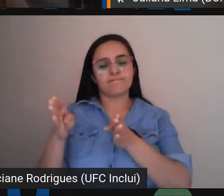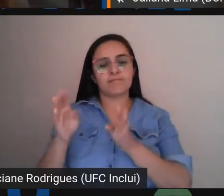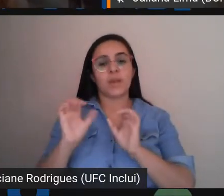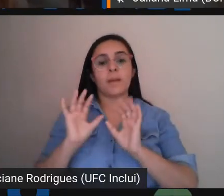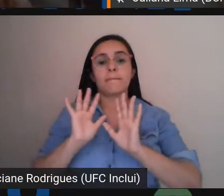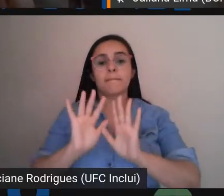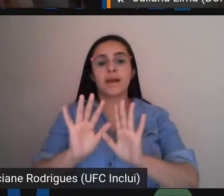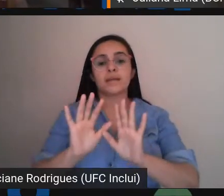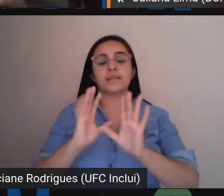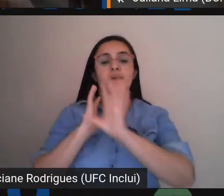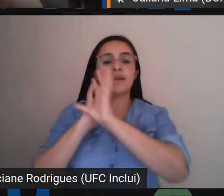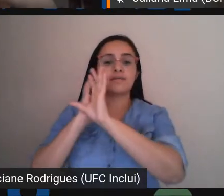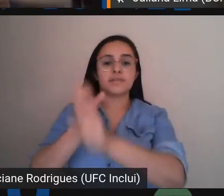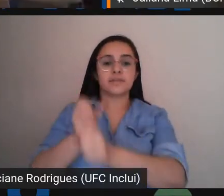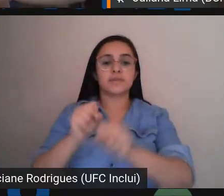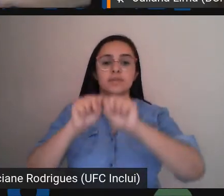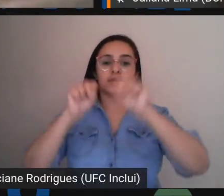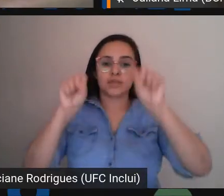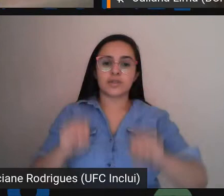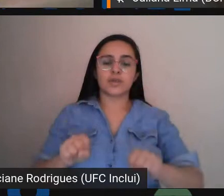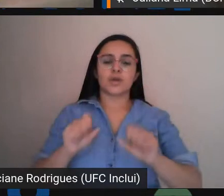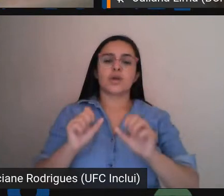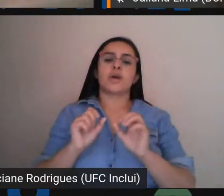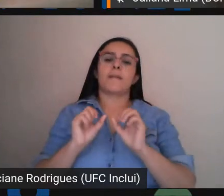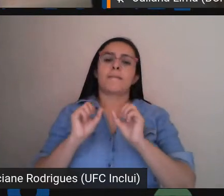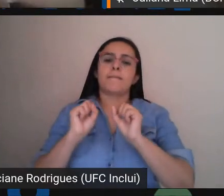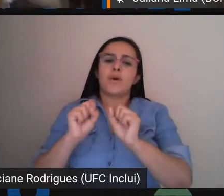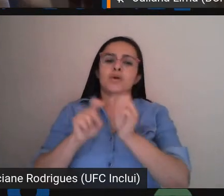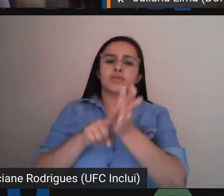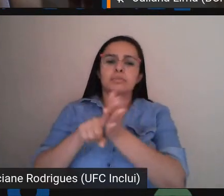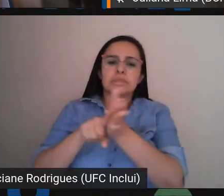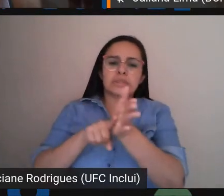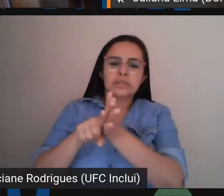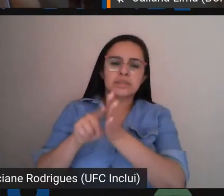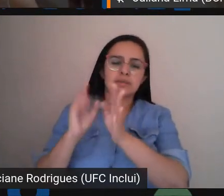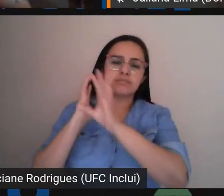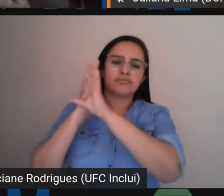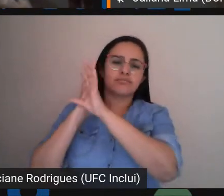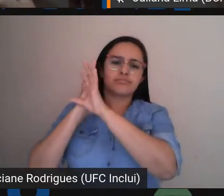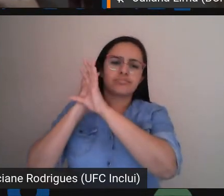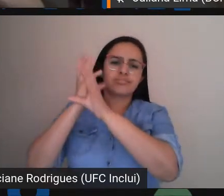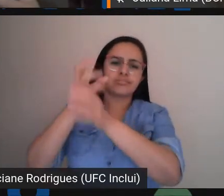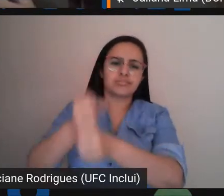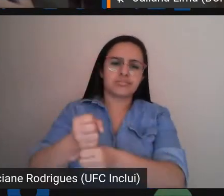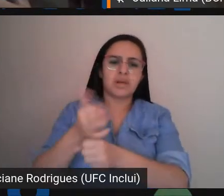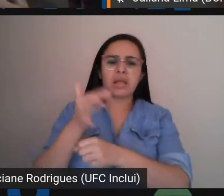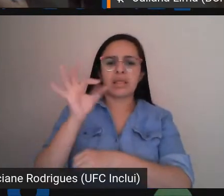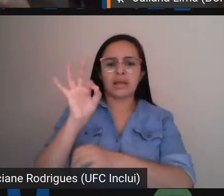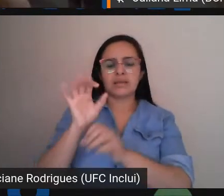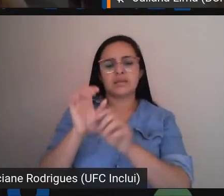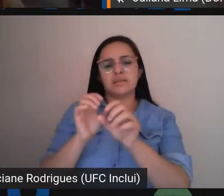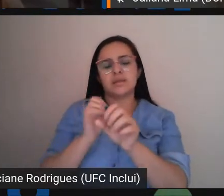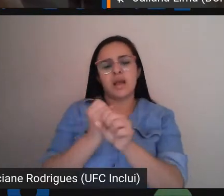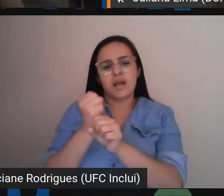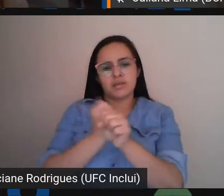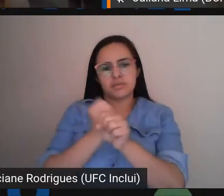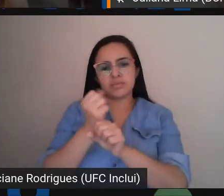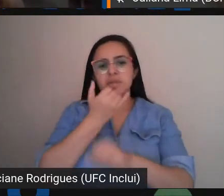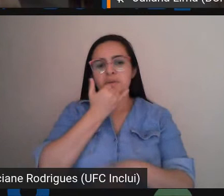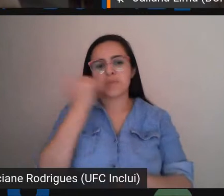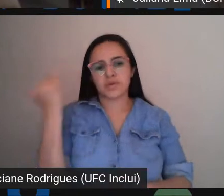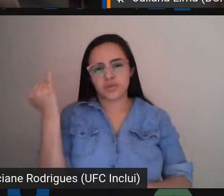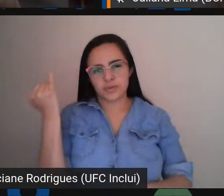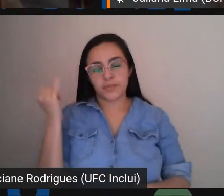revisão sistemática, o ideal é que ela sumarize a totalidade da evidência, por isso uma pergunta clara e específica é importante. Mas se tem